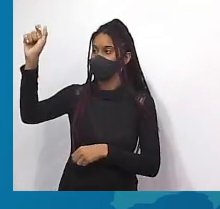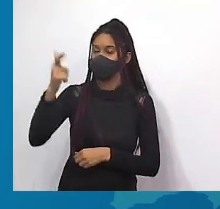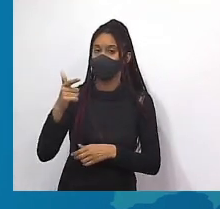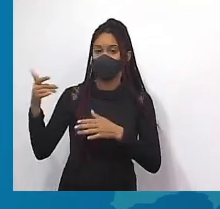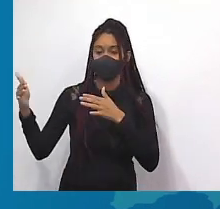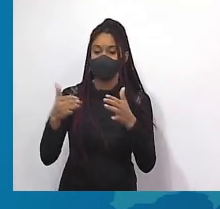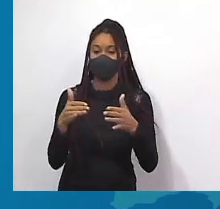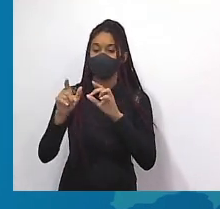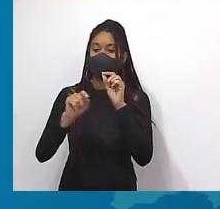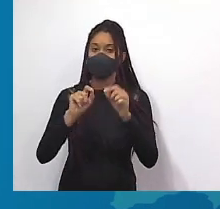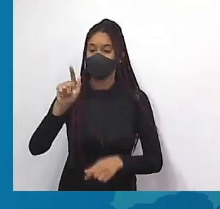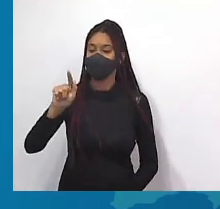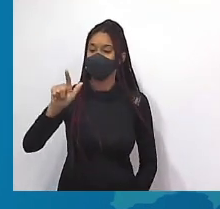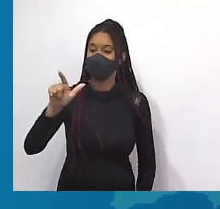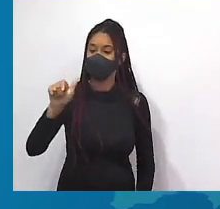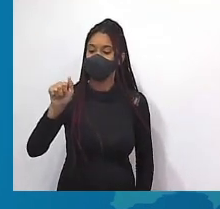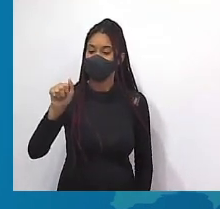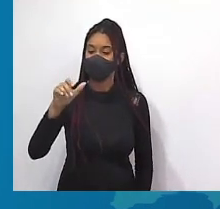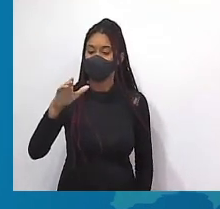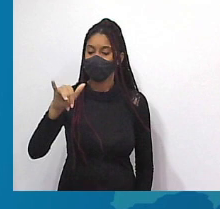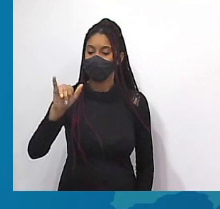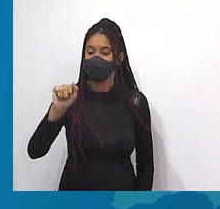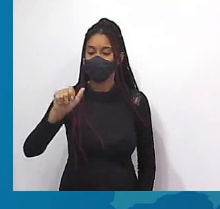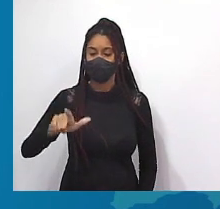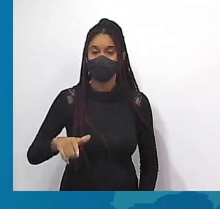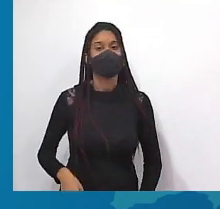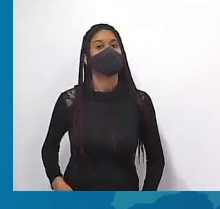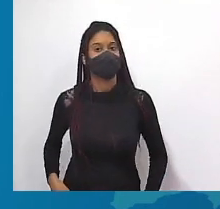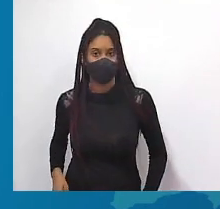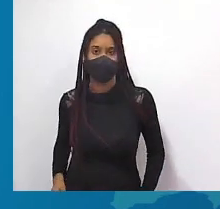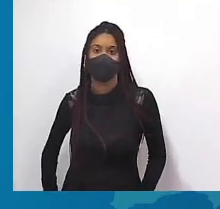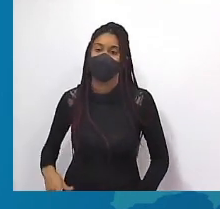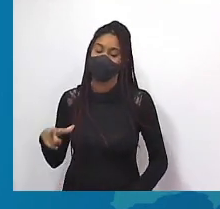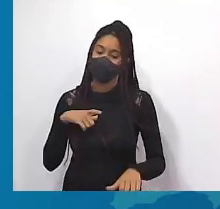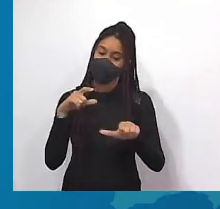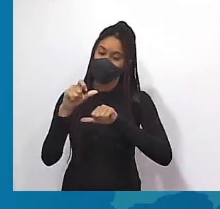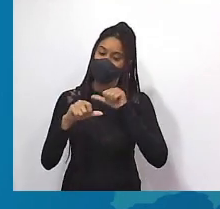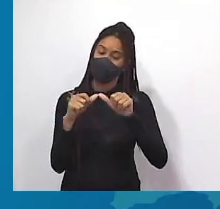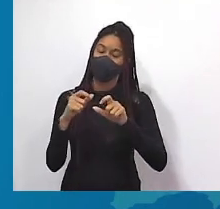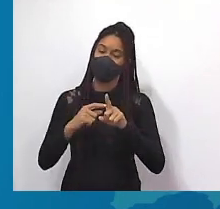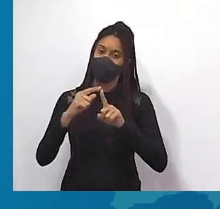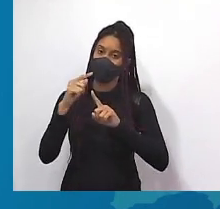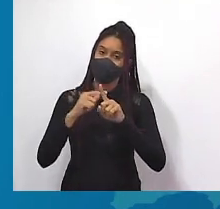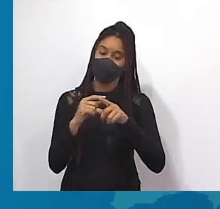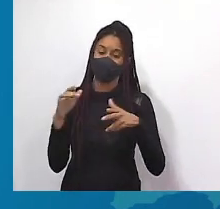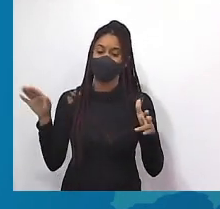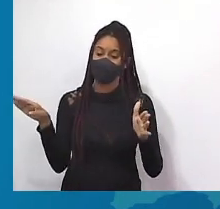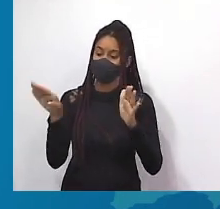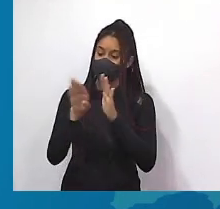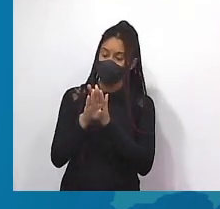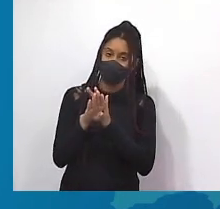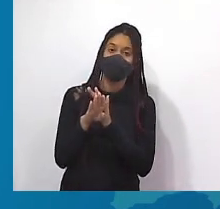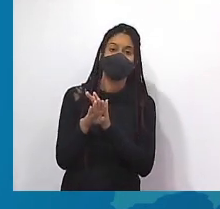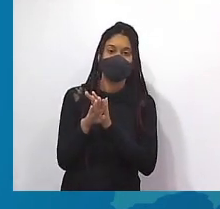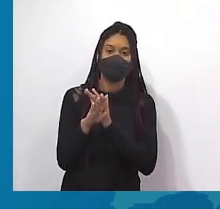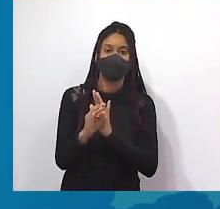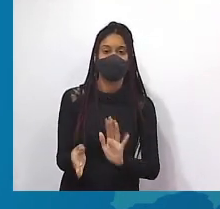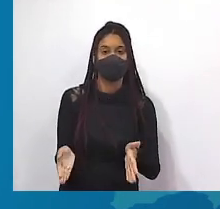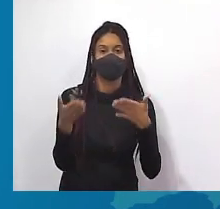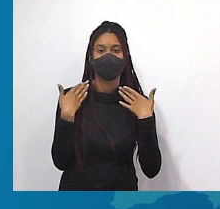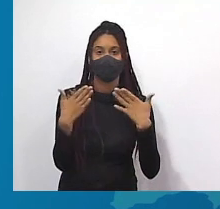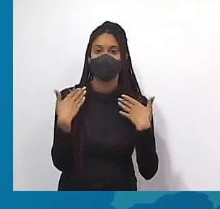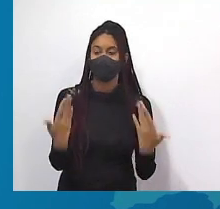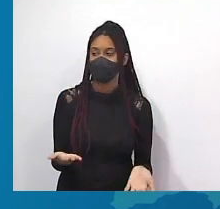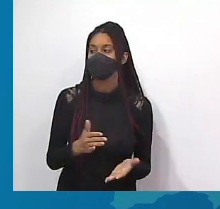período glacial, o planeta congela completamente. Então você vai ter uma mudança de temperatura na Terra. E quando ele se aproxima do Sol,